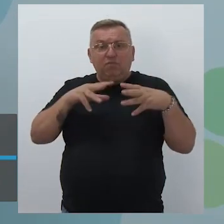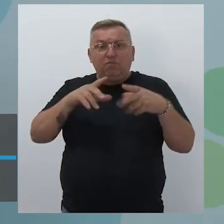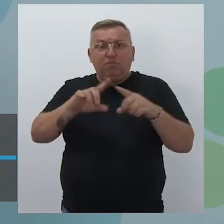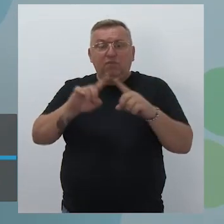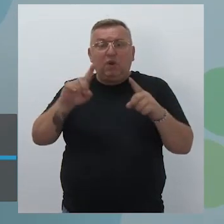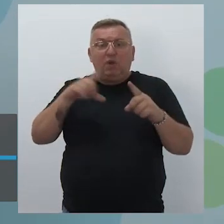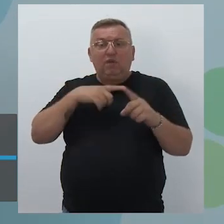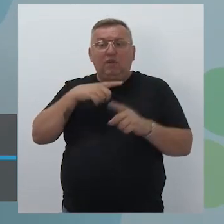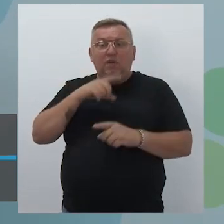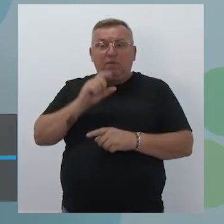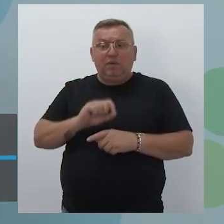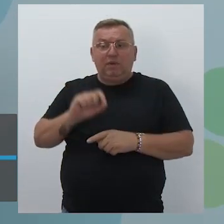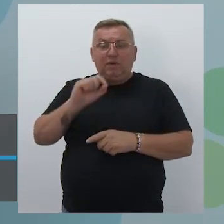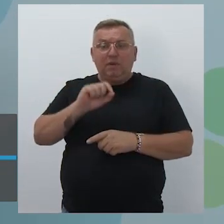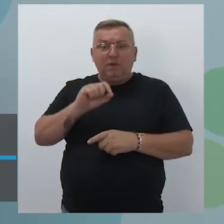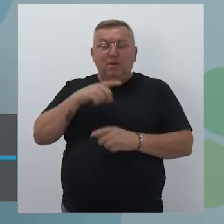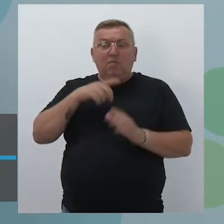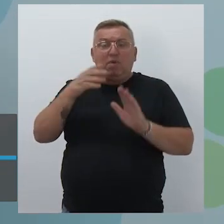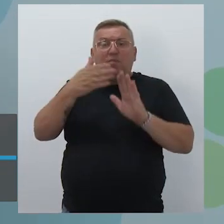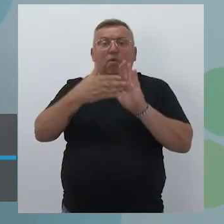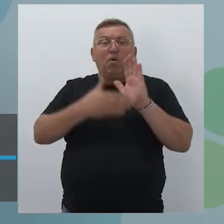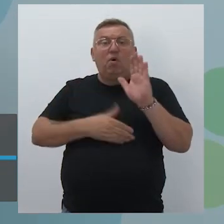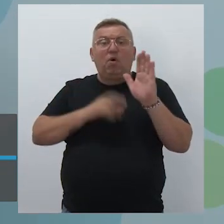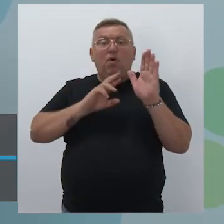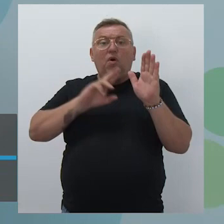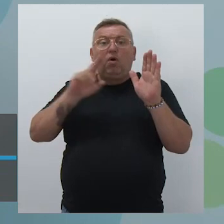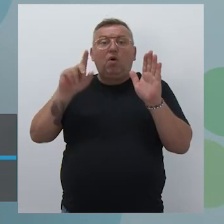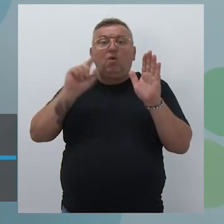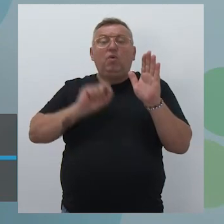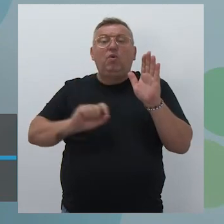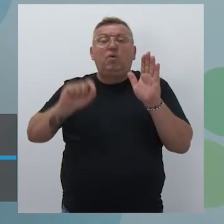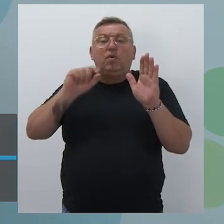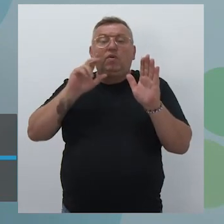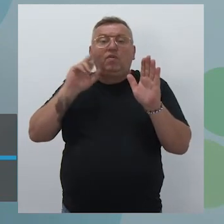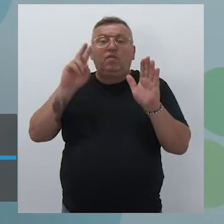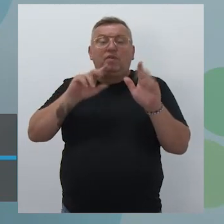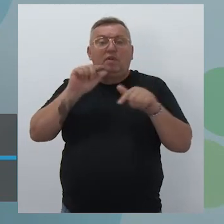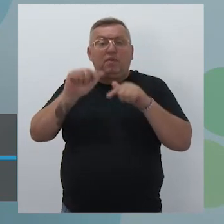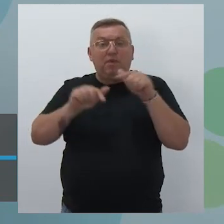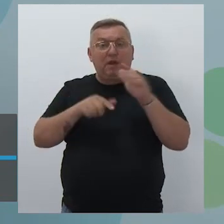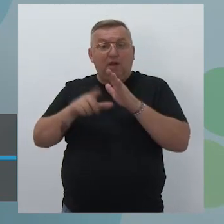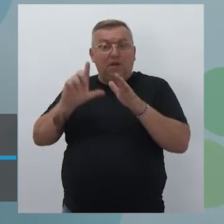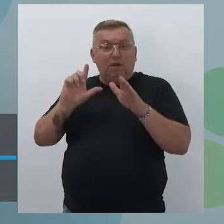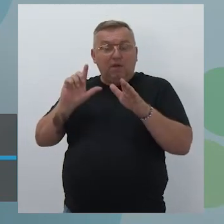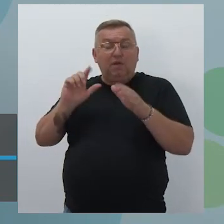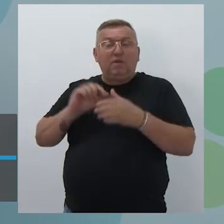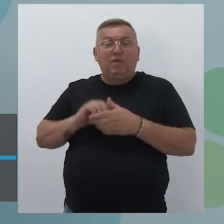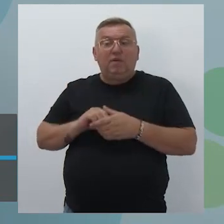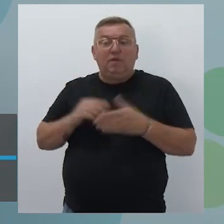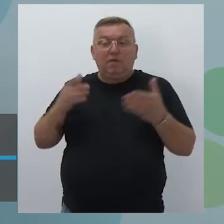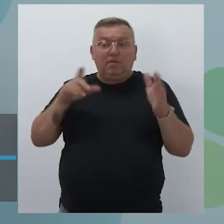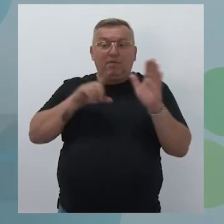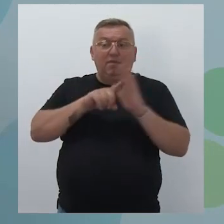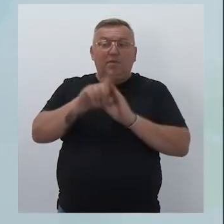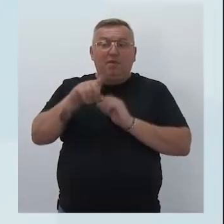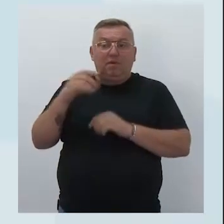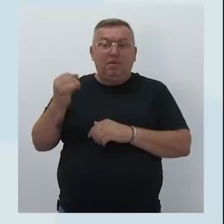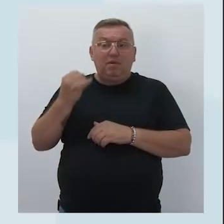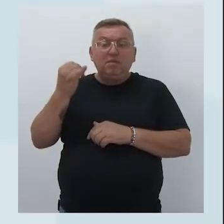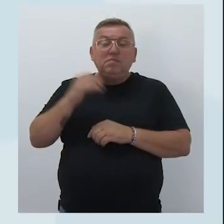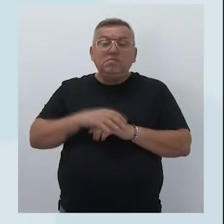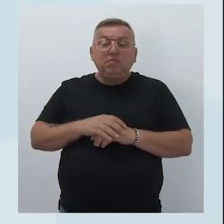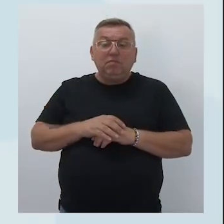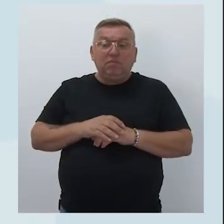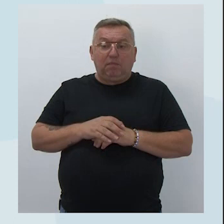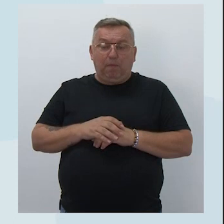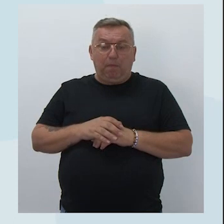gente já tem uma proposta diferente do que até então a gente vinha trabalhando dentro da área. Então, essa pergunta é muito importante.